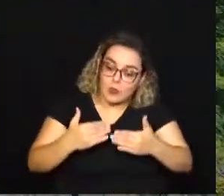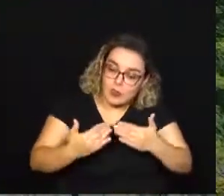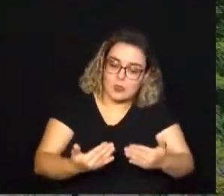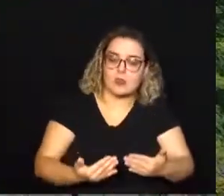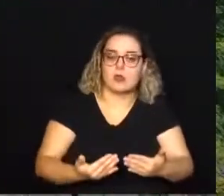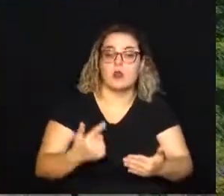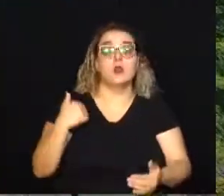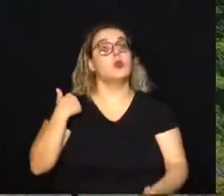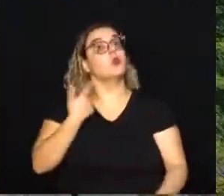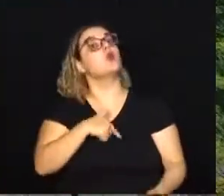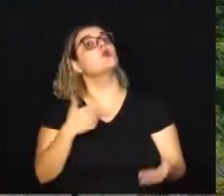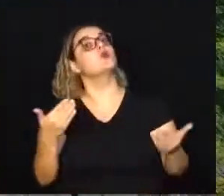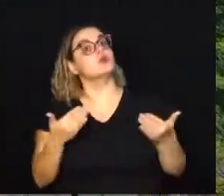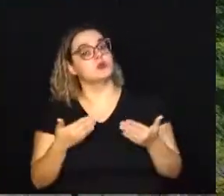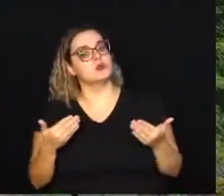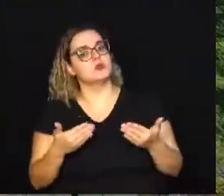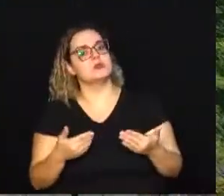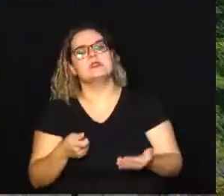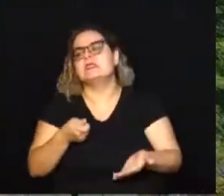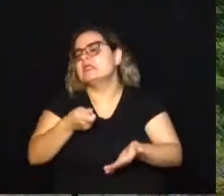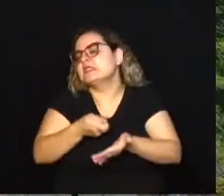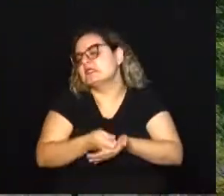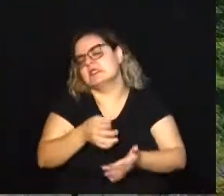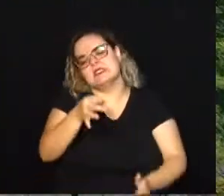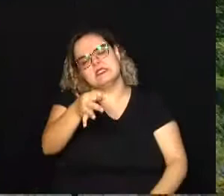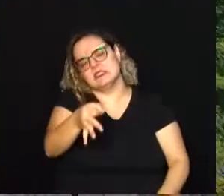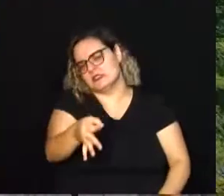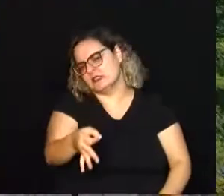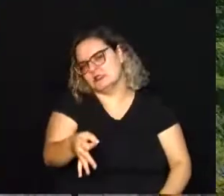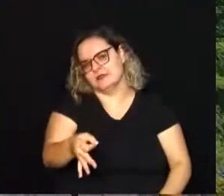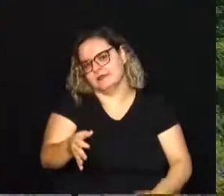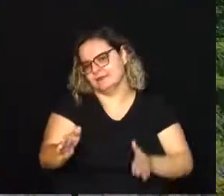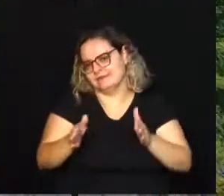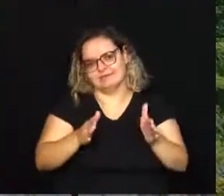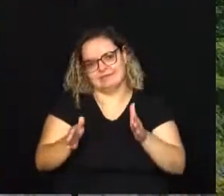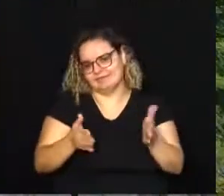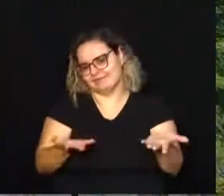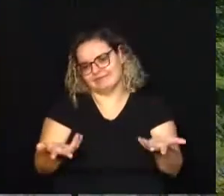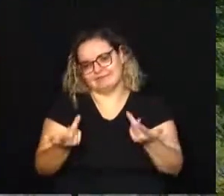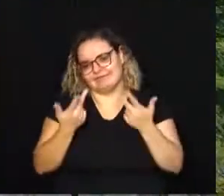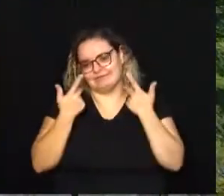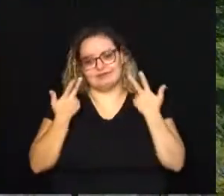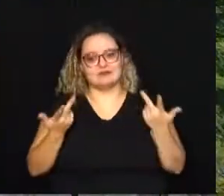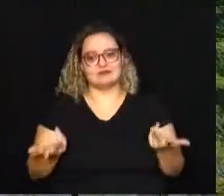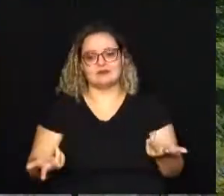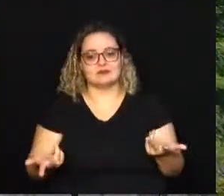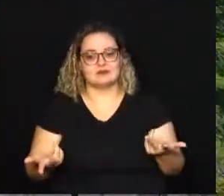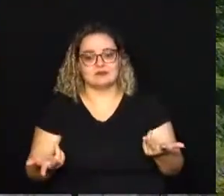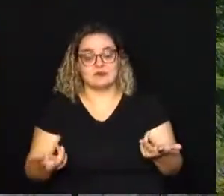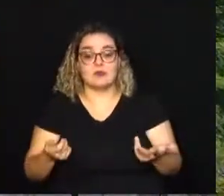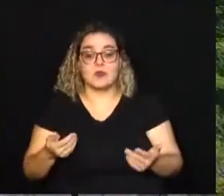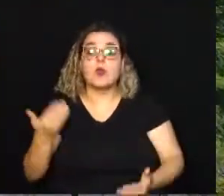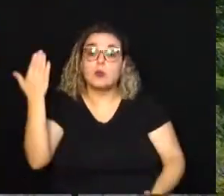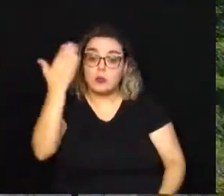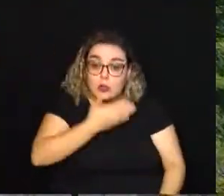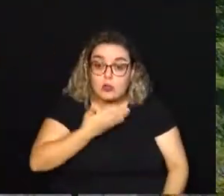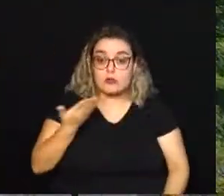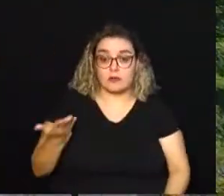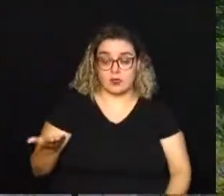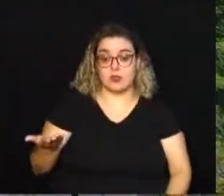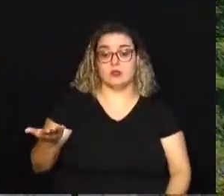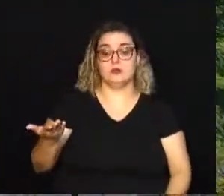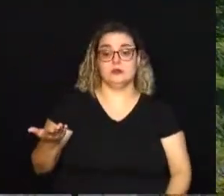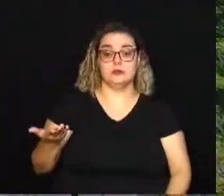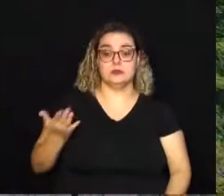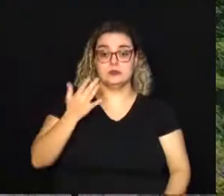nós estaríamos hoje, eu tenho total certeza que a gente não estaria nessa situação, até porque já foi comprovado que essa questão